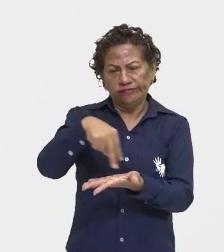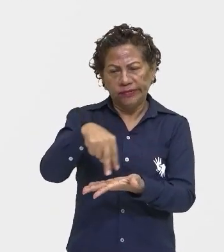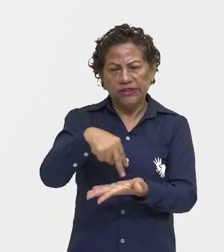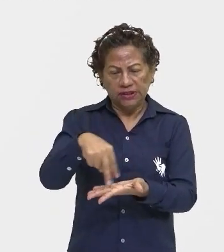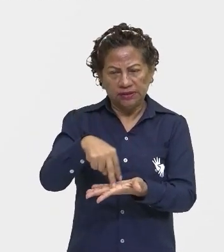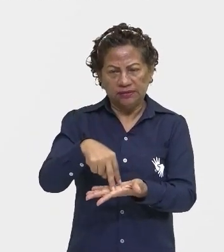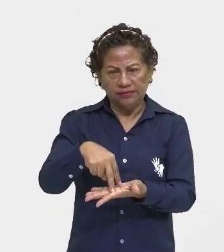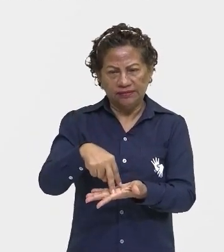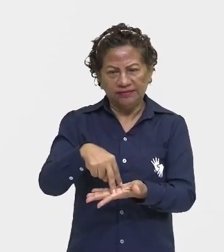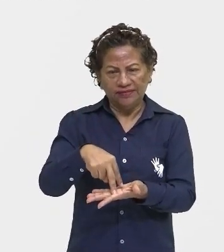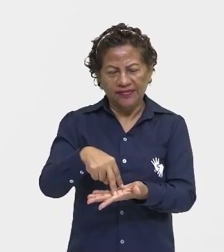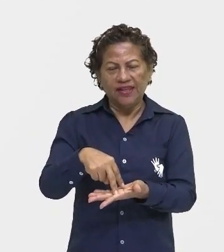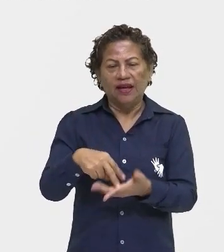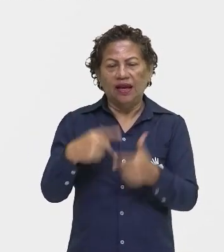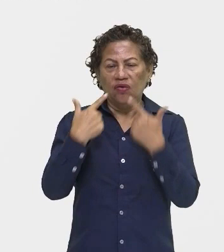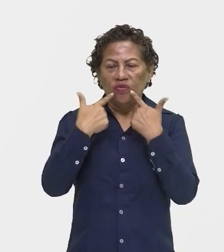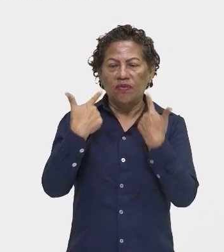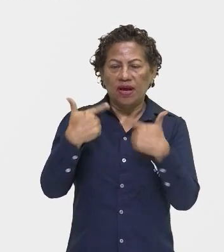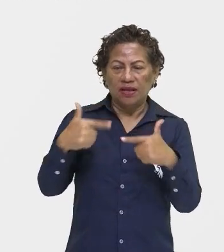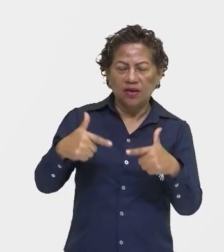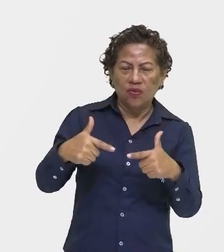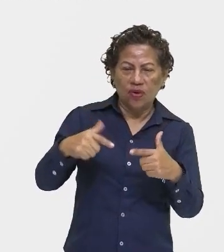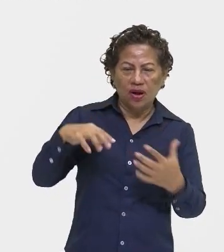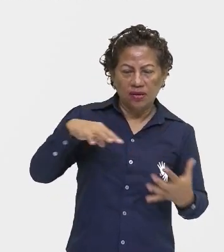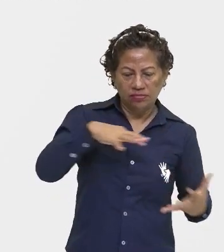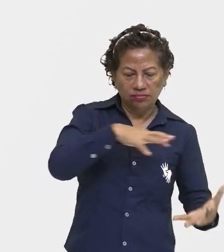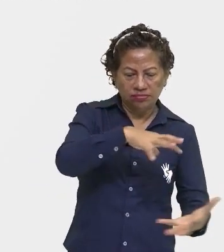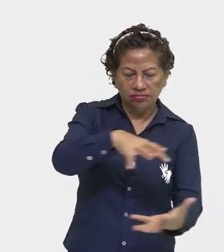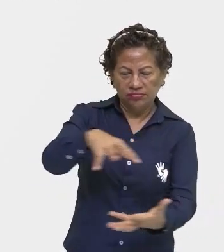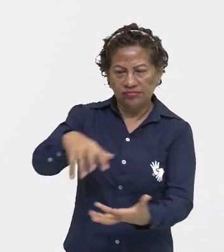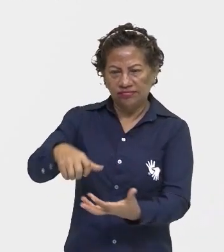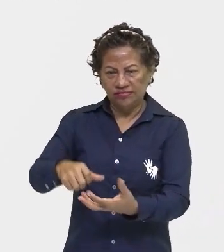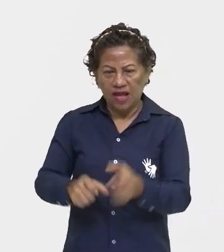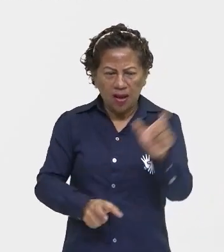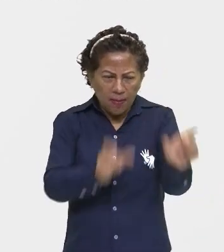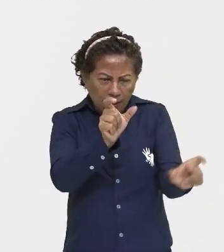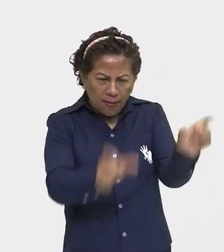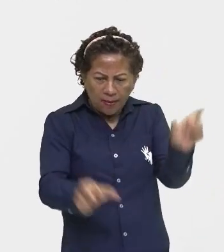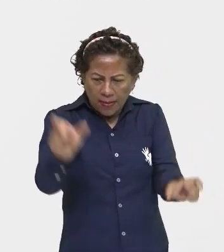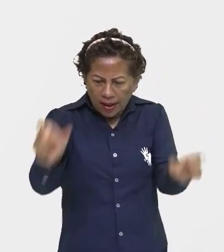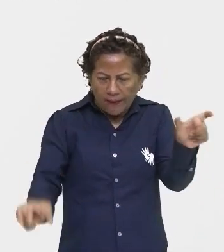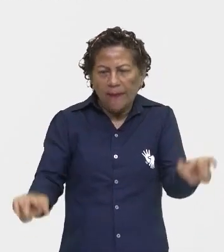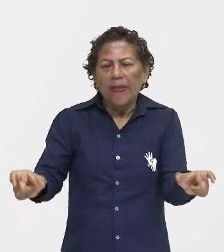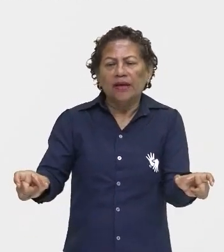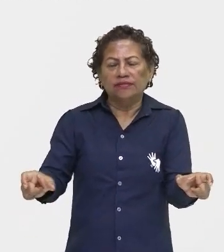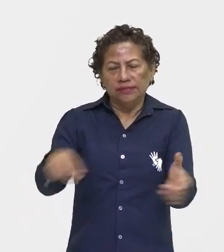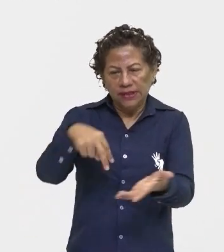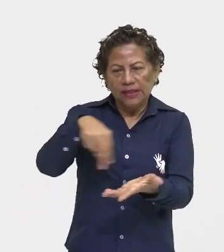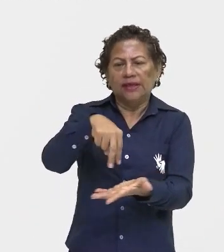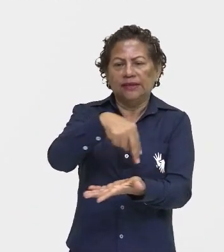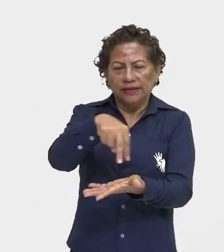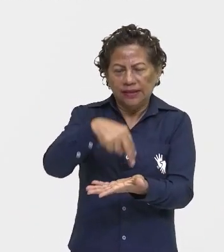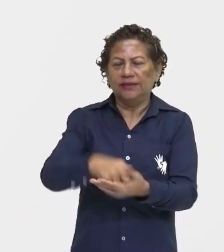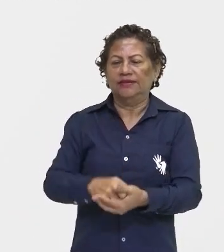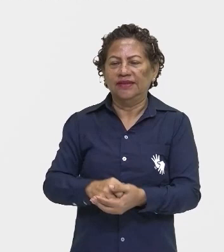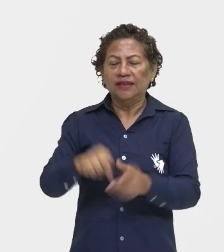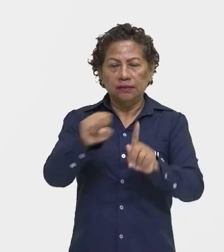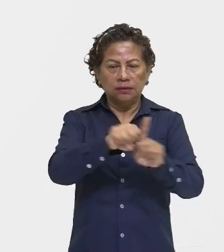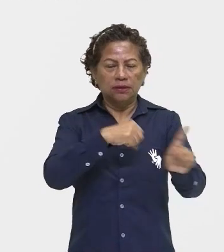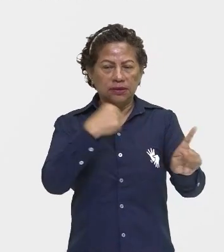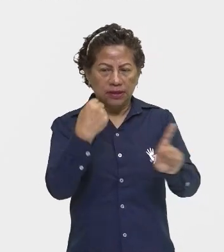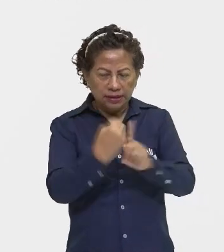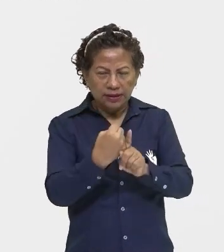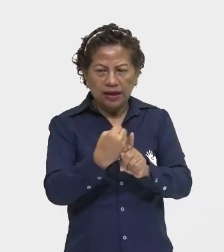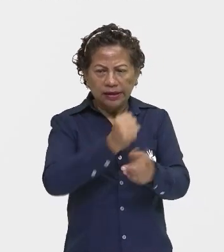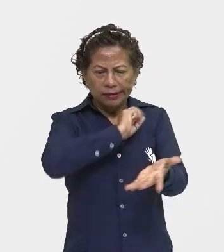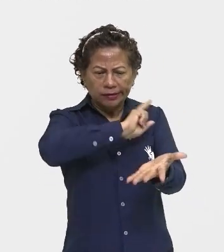uma linguagem universal. Todo mundo dança. As sociedades desenvolveram danças específicas de